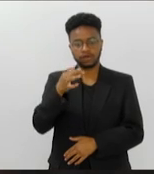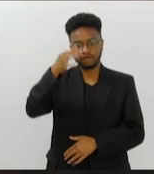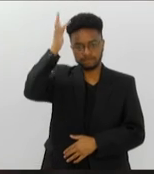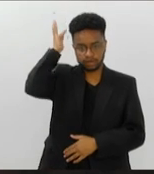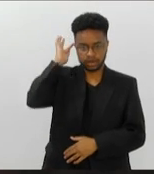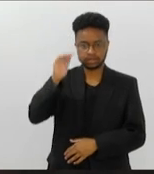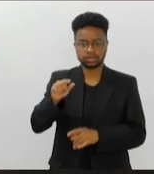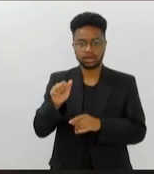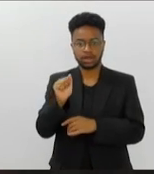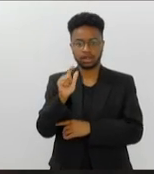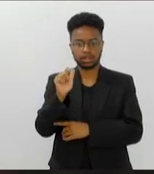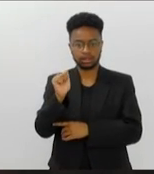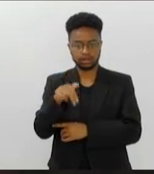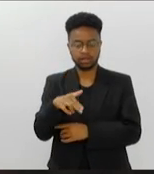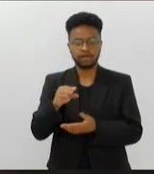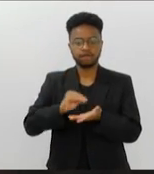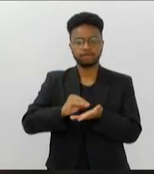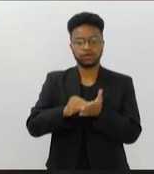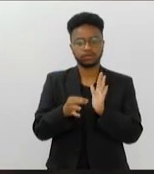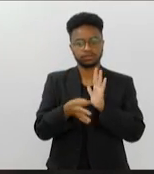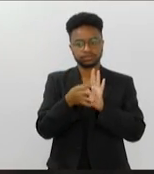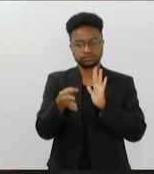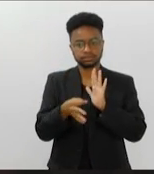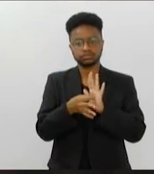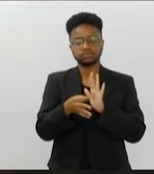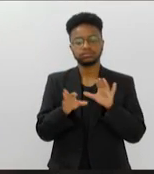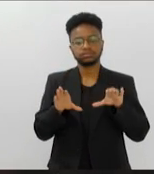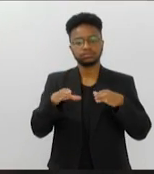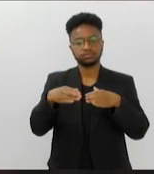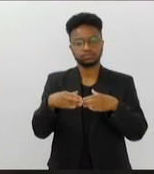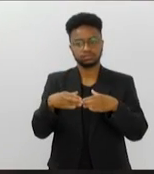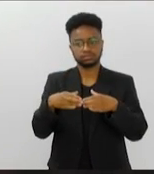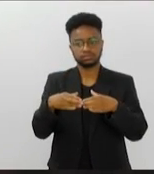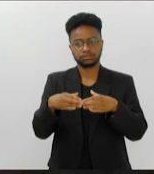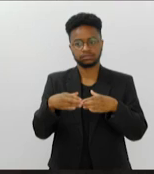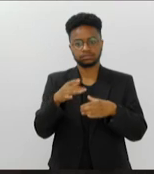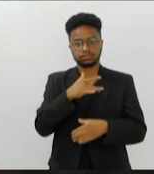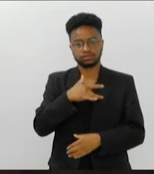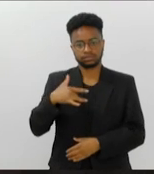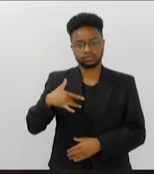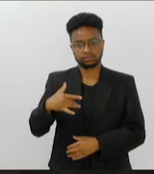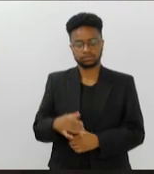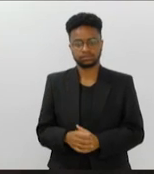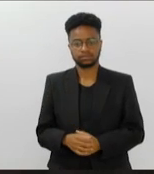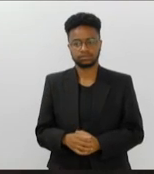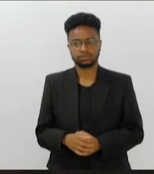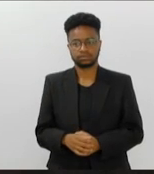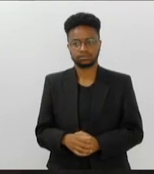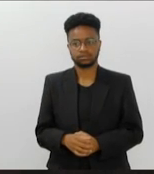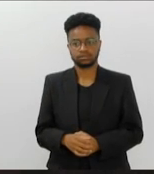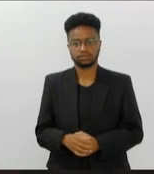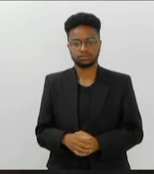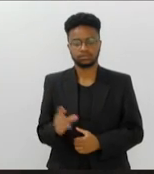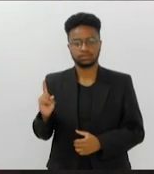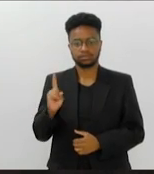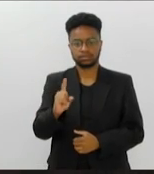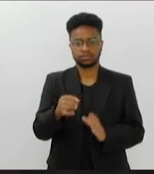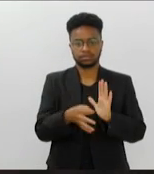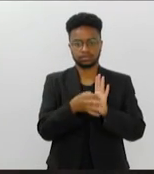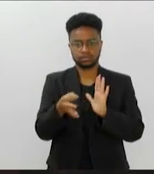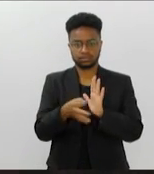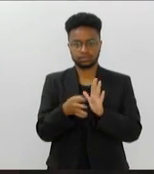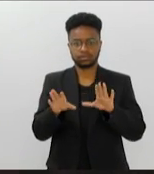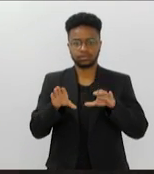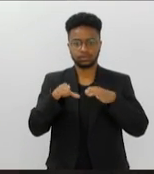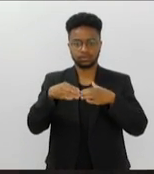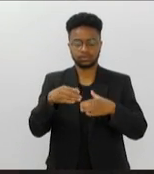Alan Lopes, pendendo de parecer da Comissão de Saúde. Para emitir parecer pela